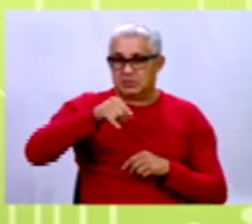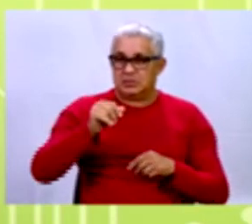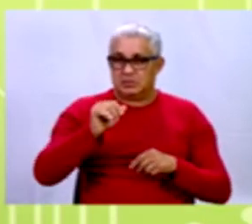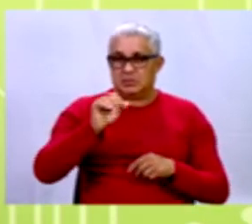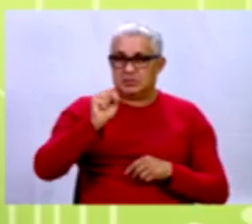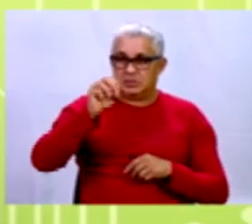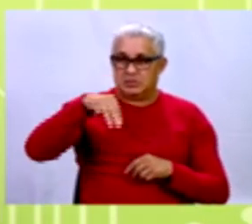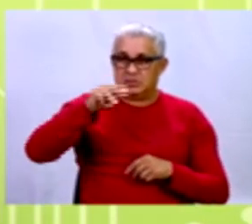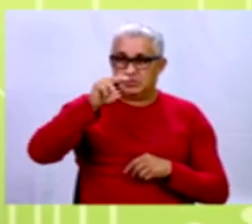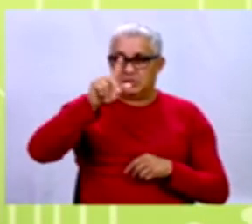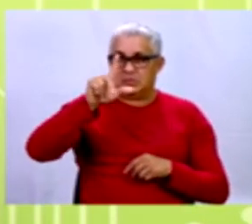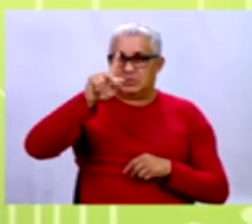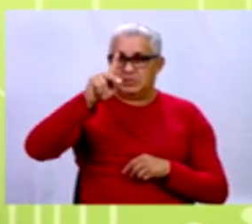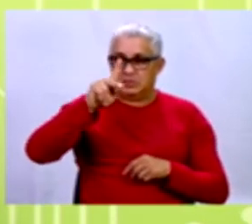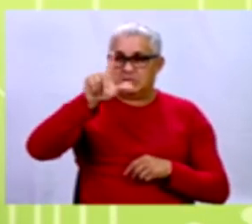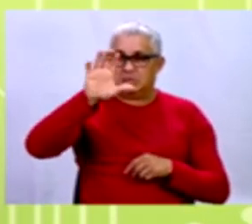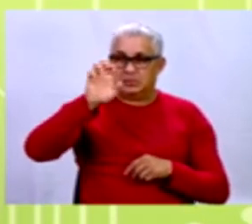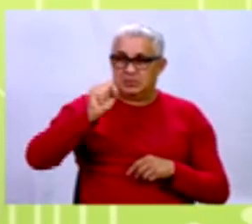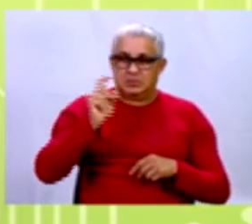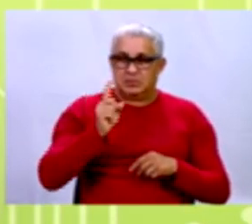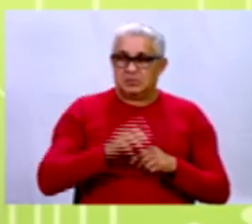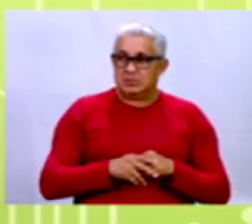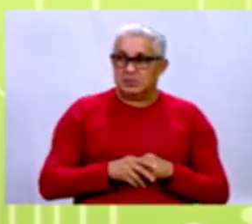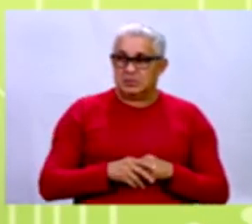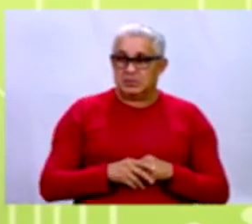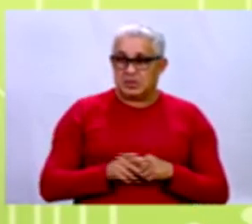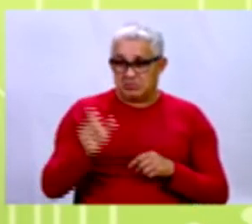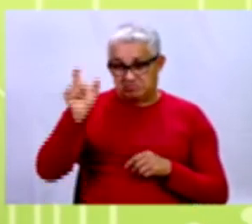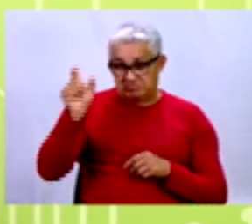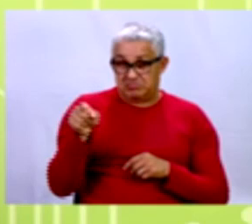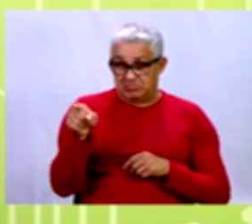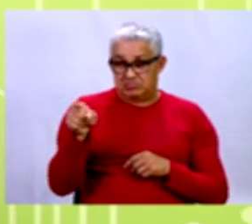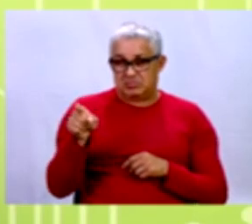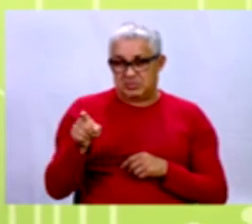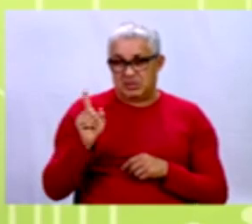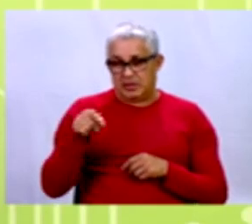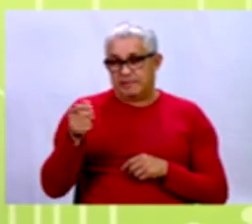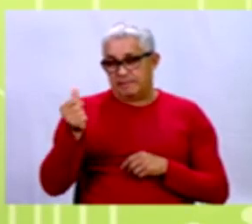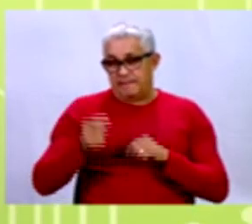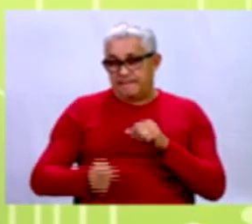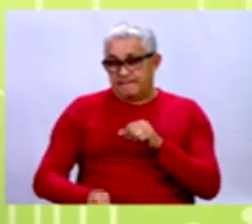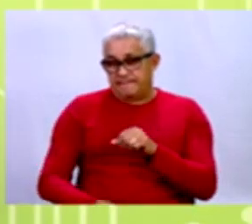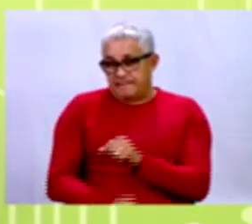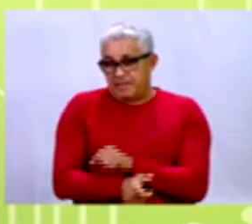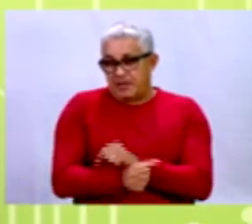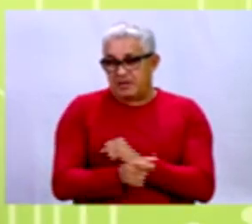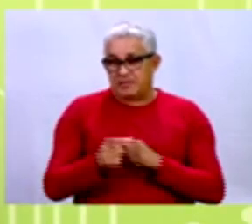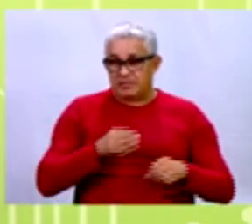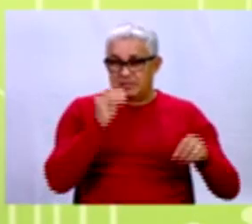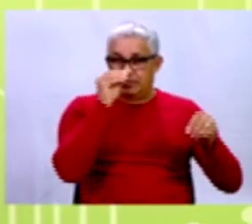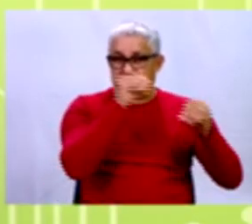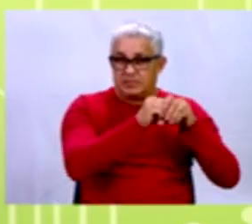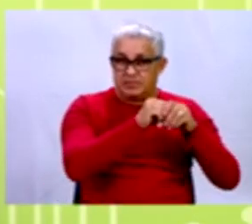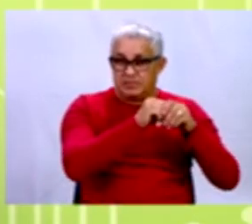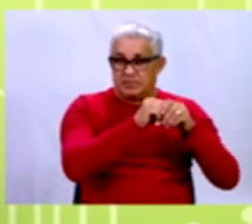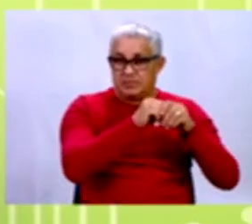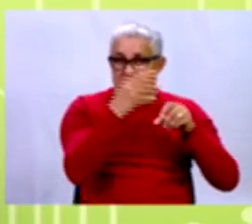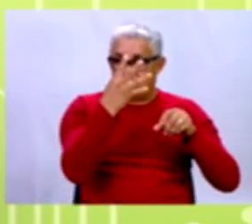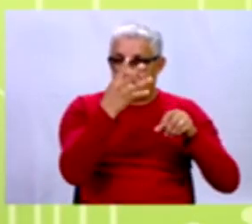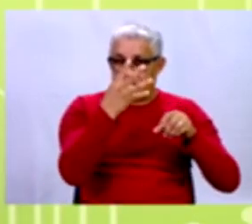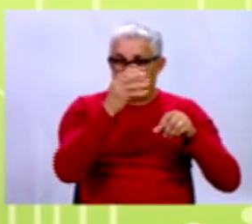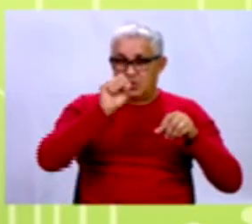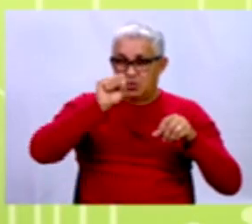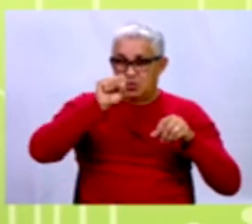assim, esse investidor, ele é um investimento, né? Ele fez 4 depósitos de